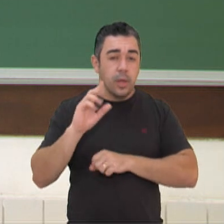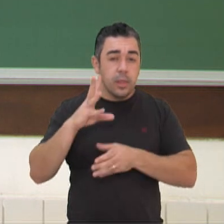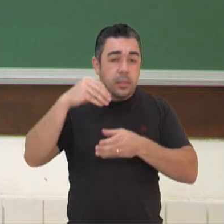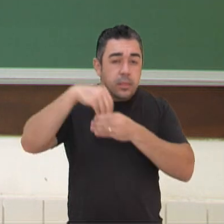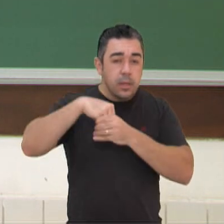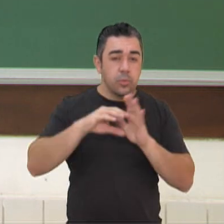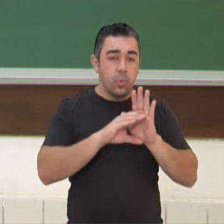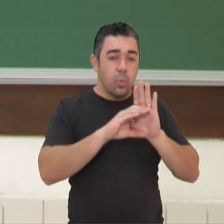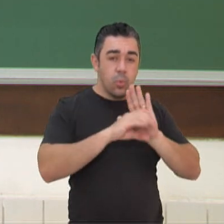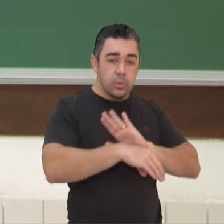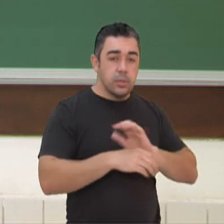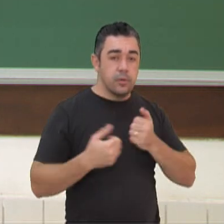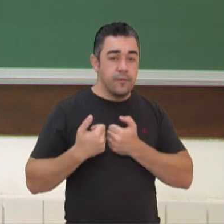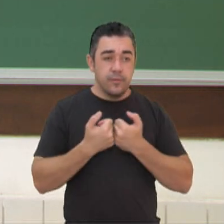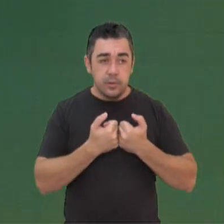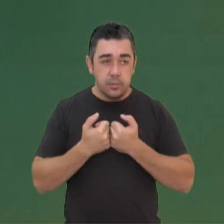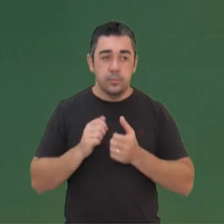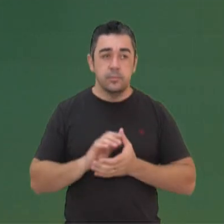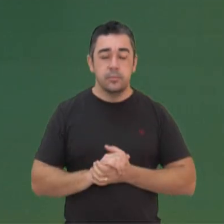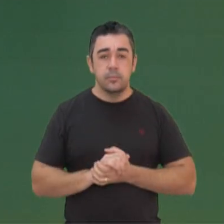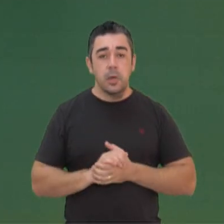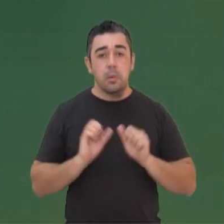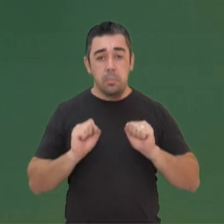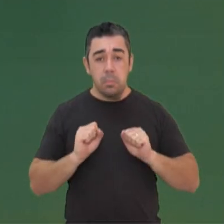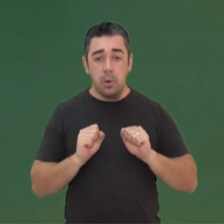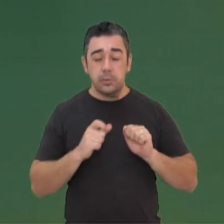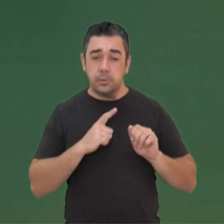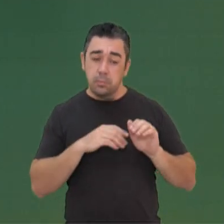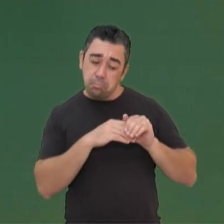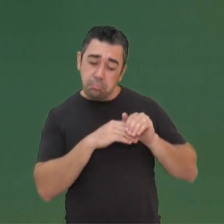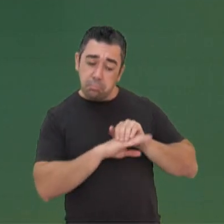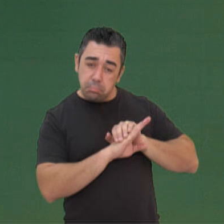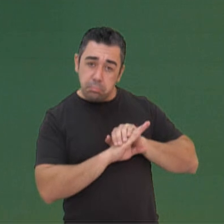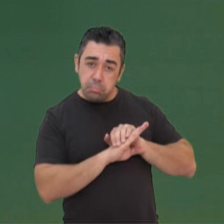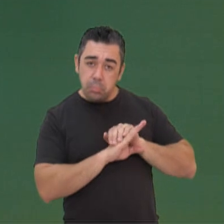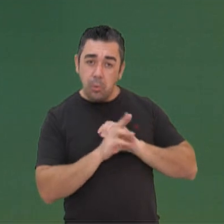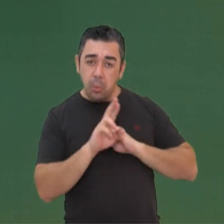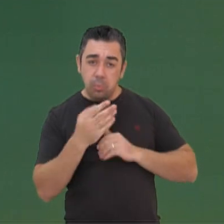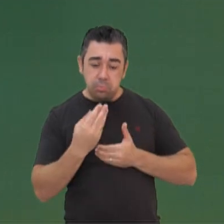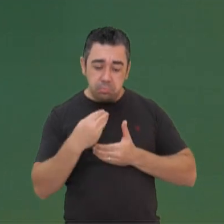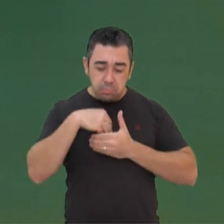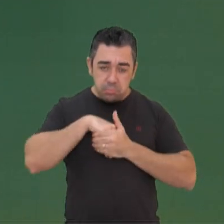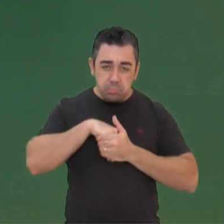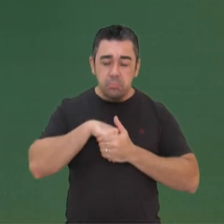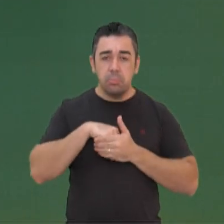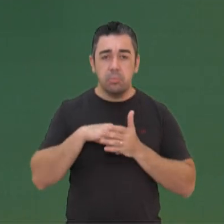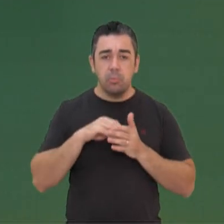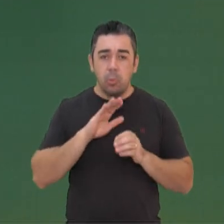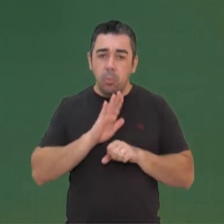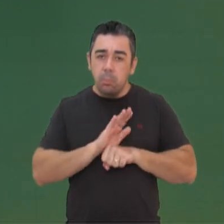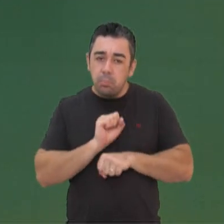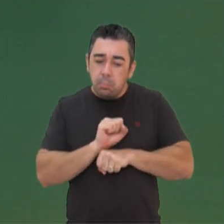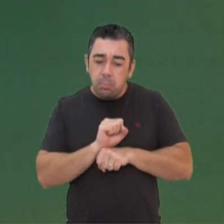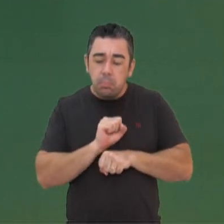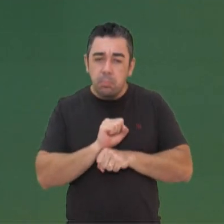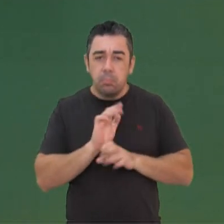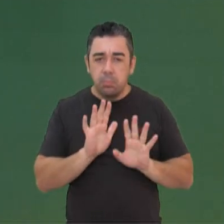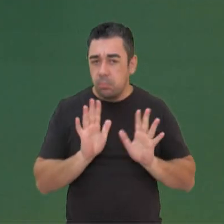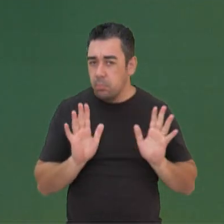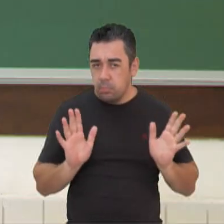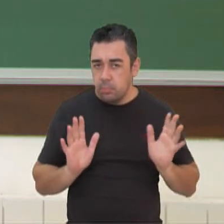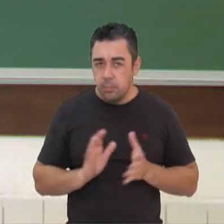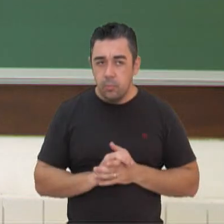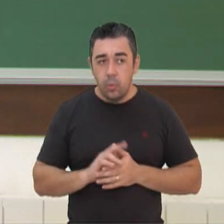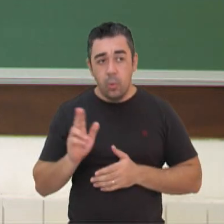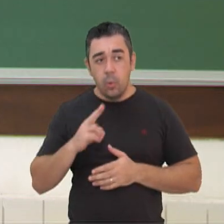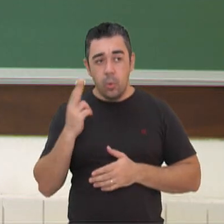físicos. É algo que pode ficar reservado, algo que pode ficar armazenado ou